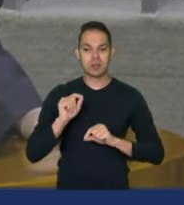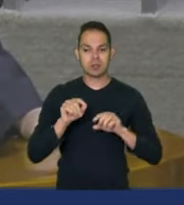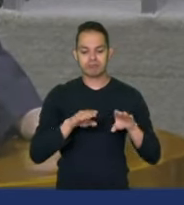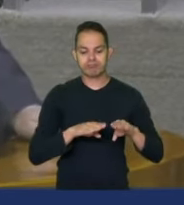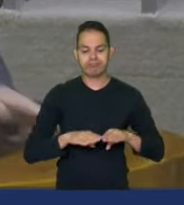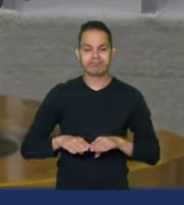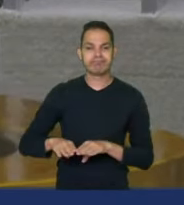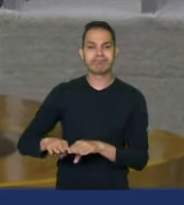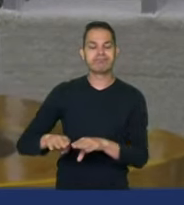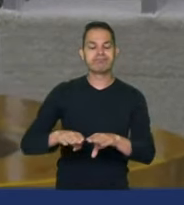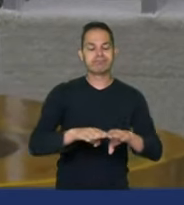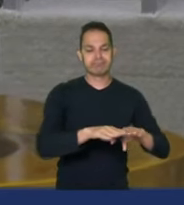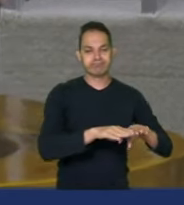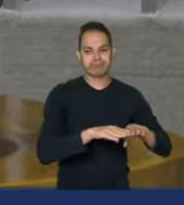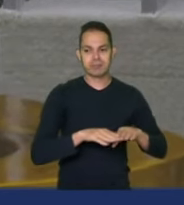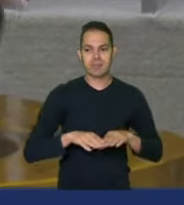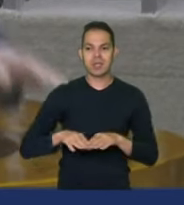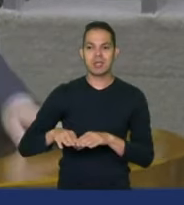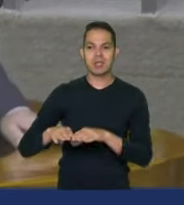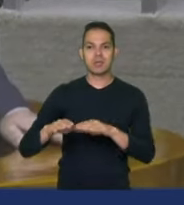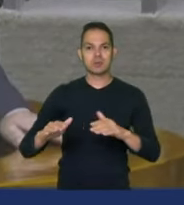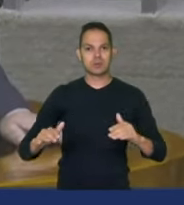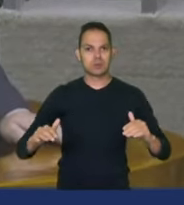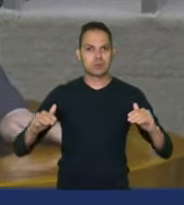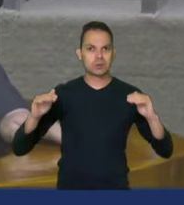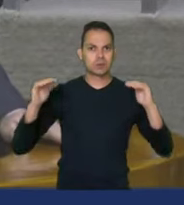democracia, de soberania.